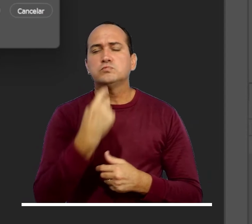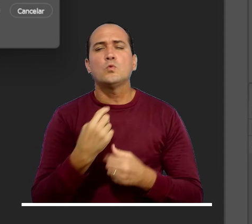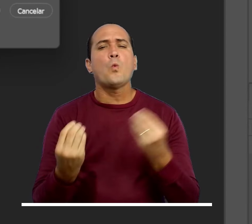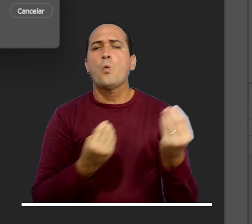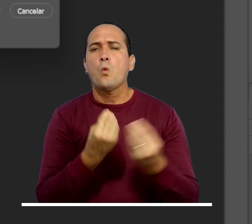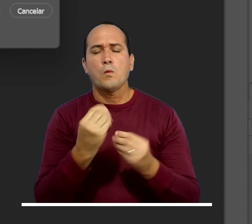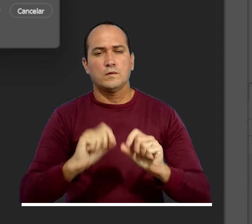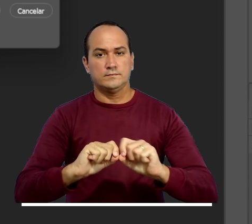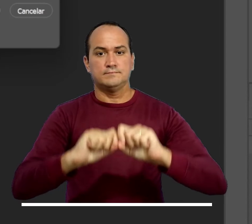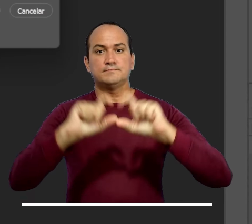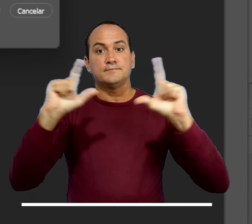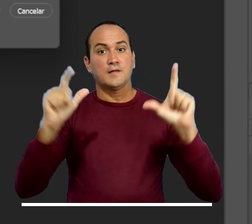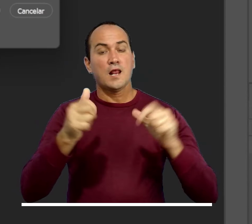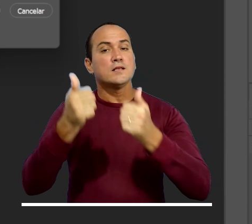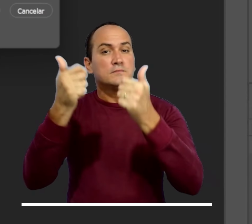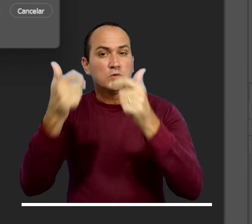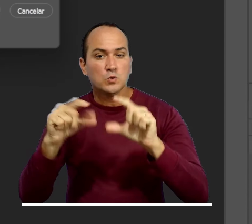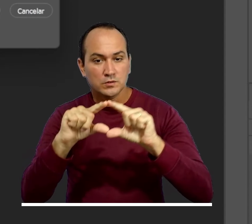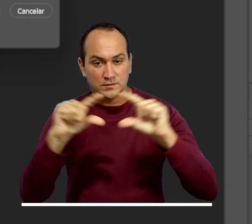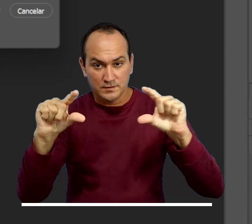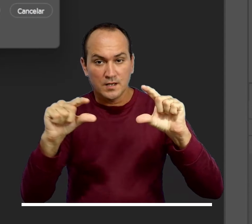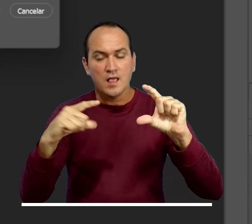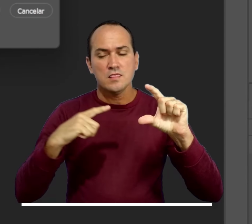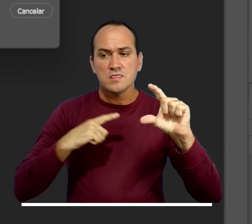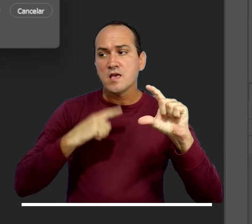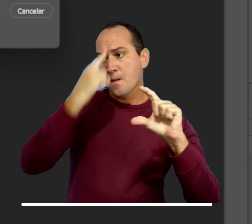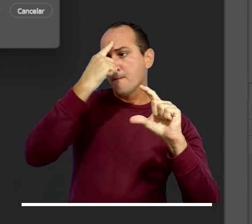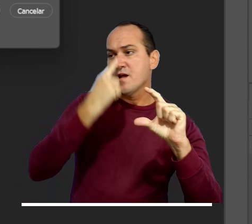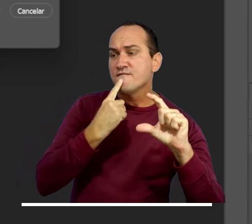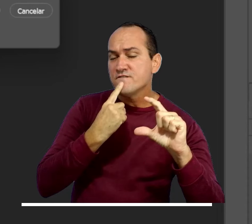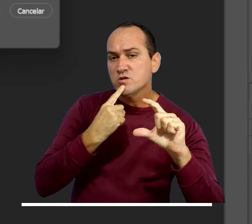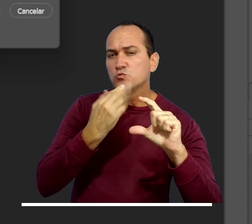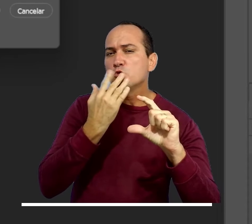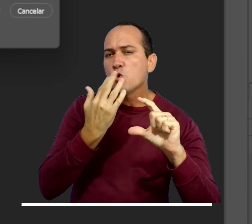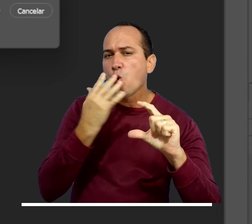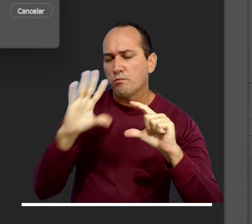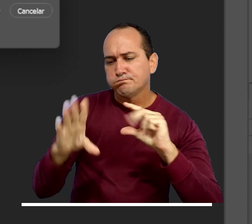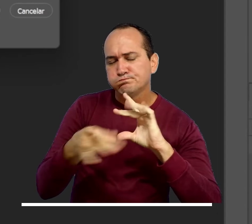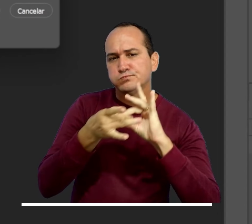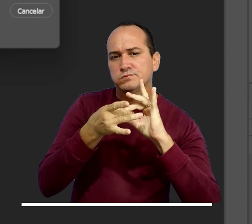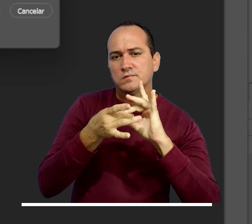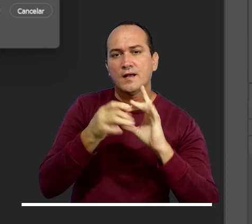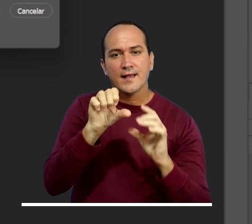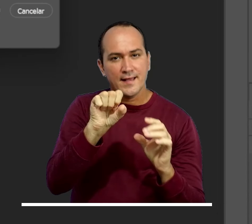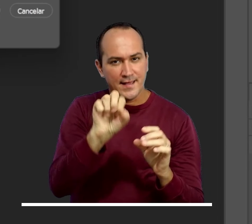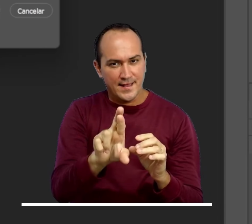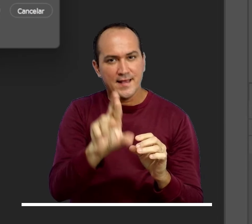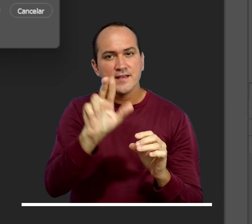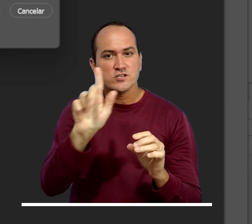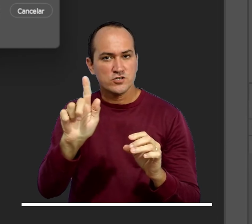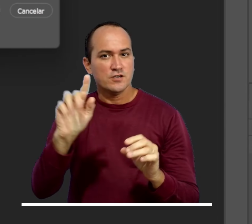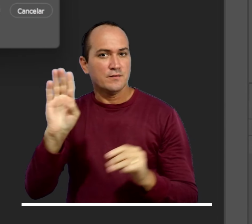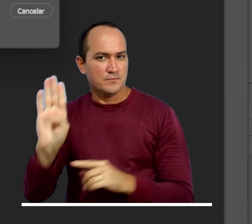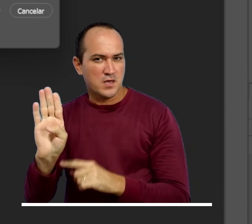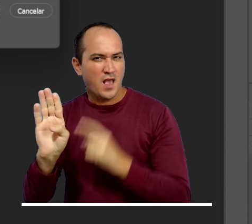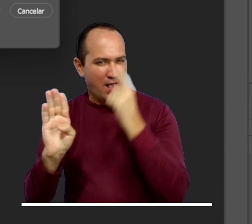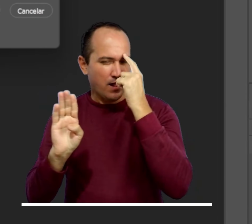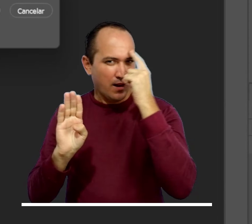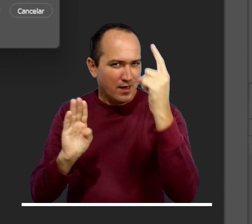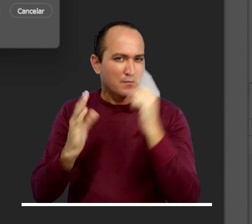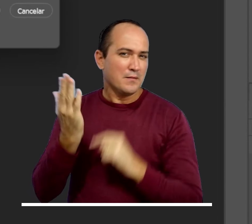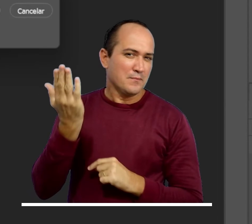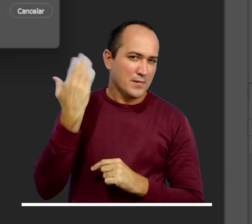tentei abrir aqui o meu vídeo, ele disse que esse vídeo tem um perfil de cor incorporado, que é esse sRGB. Não sei se vocês vão lembrar, que